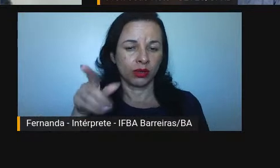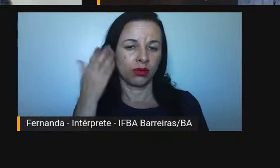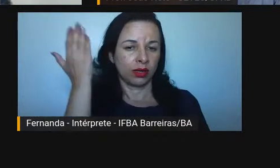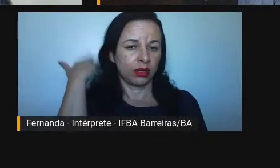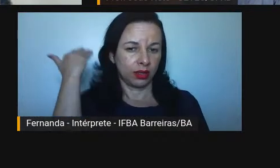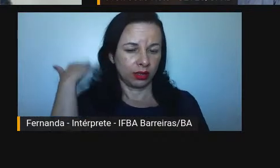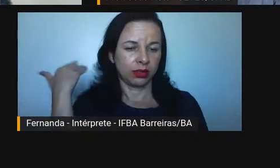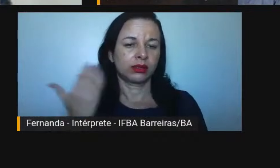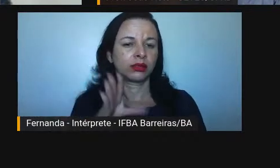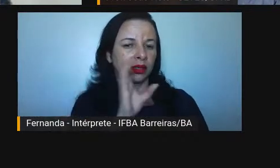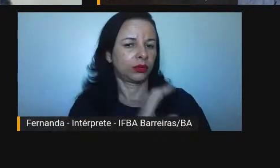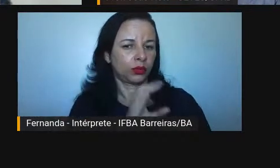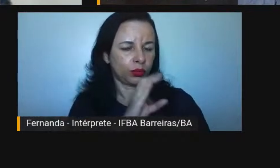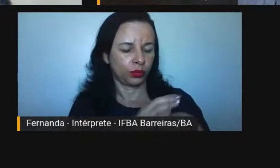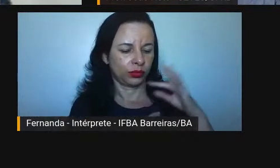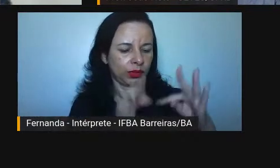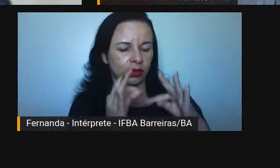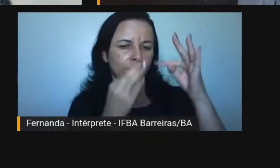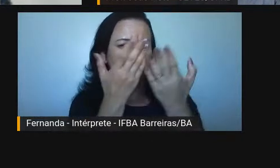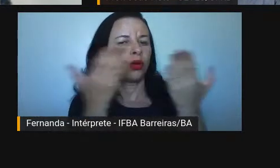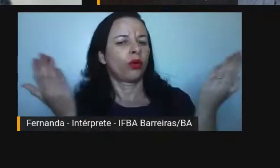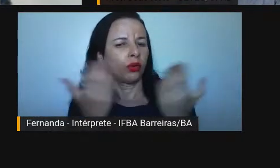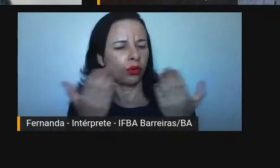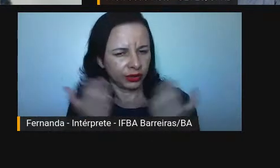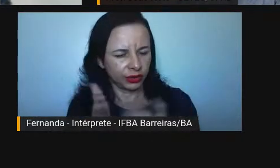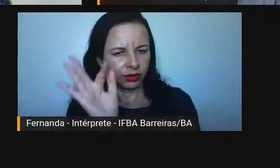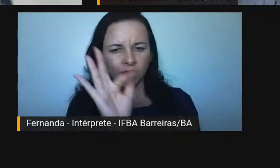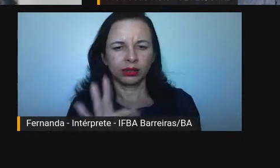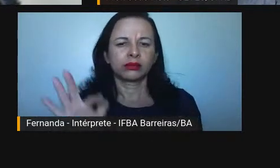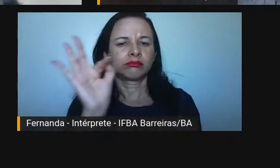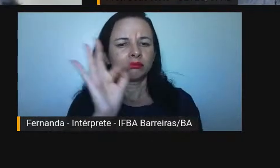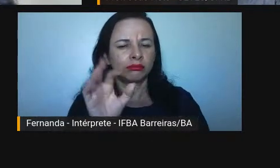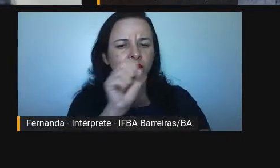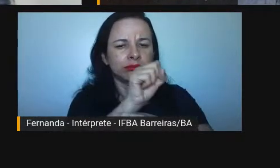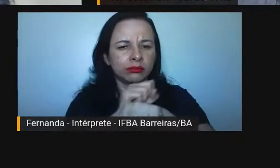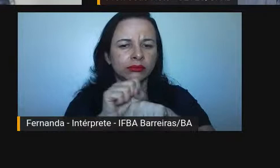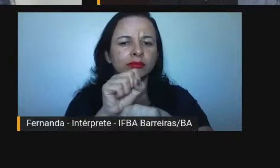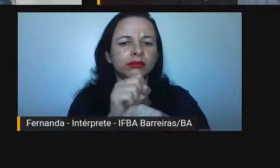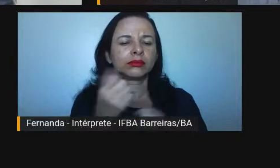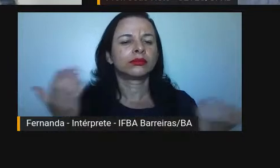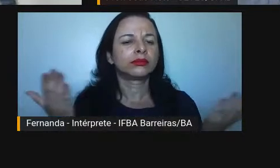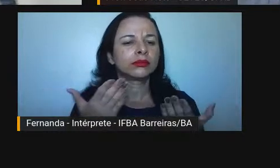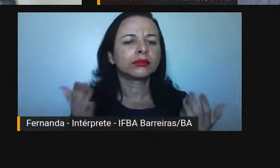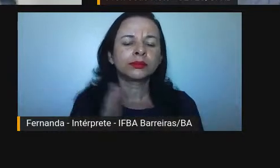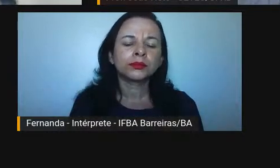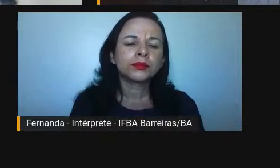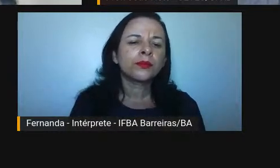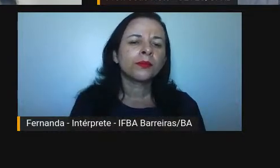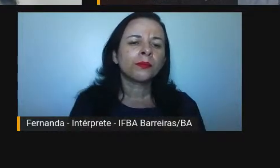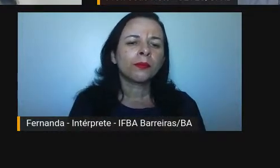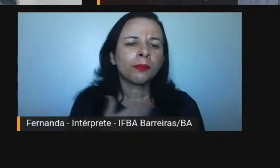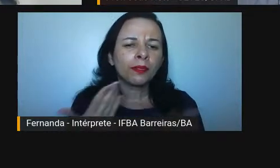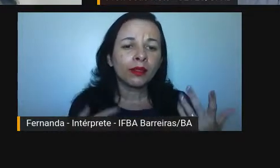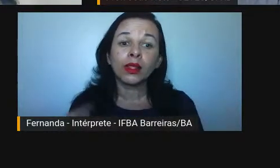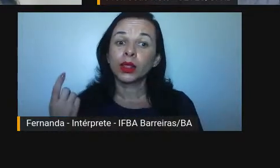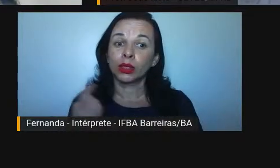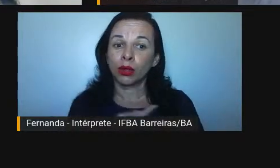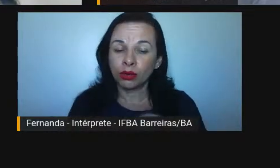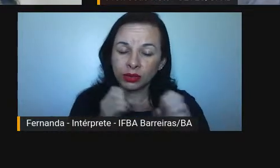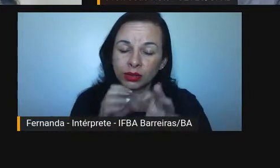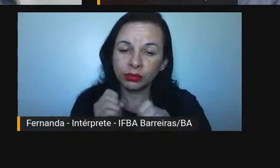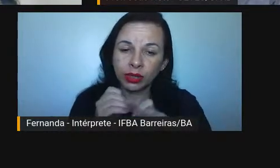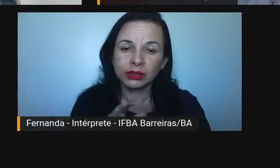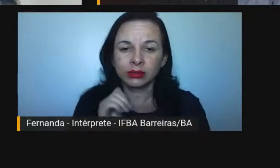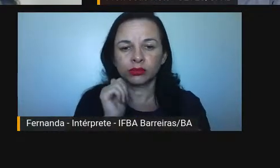t.i. bom e uma facilidade muito grande principal porque a gente sempre a gente sempre para nós de educação física falar de